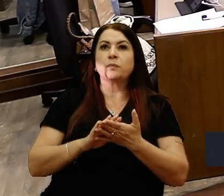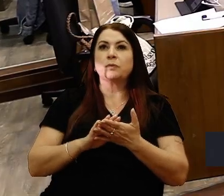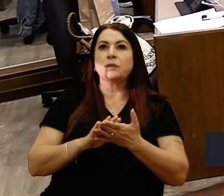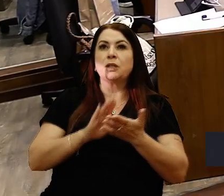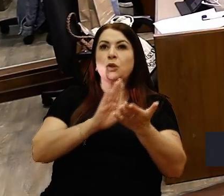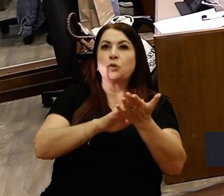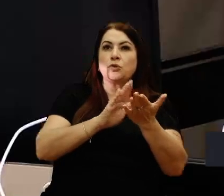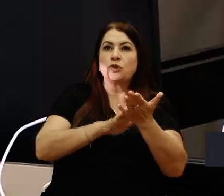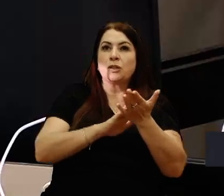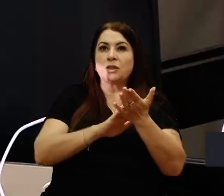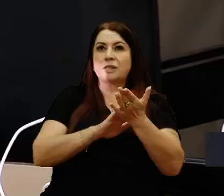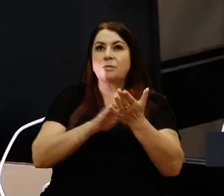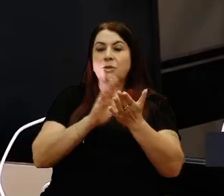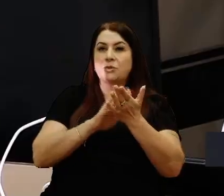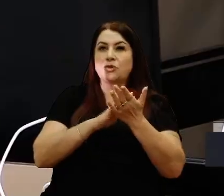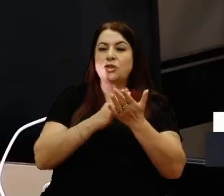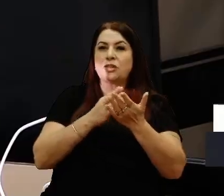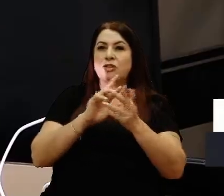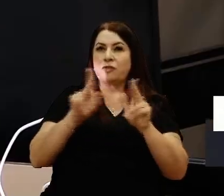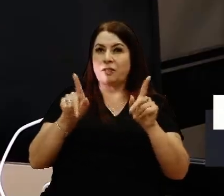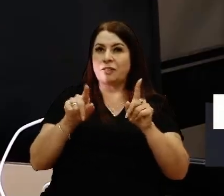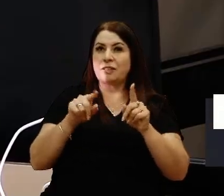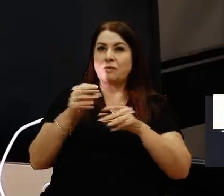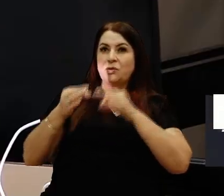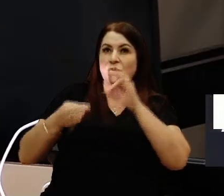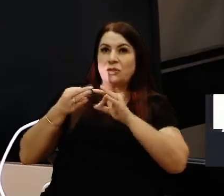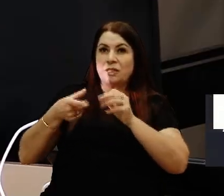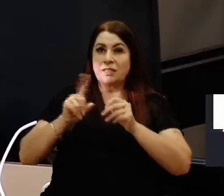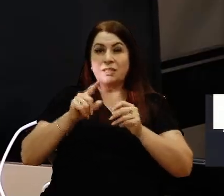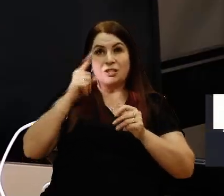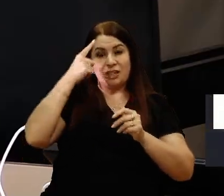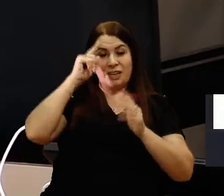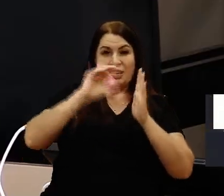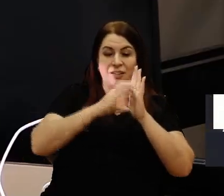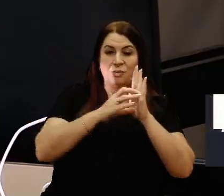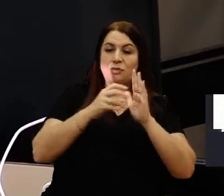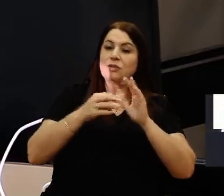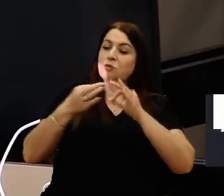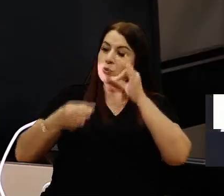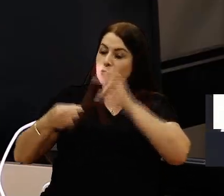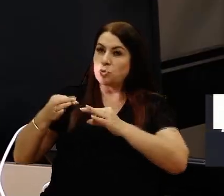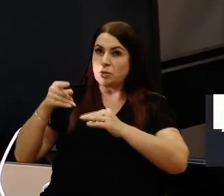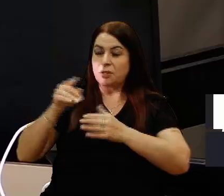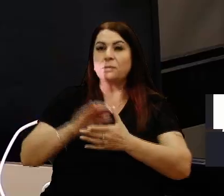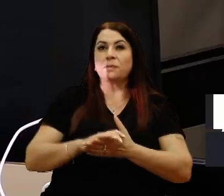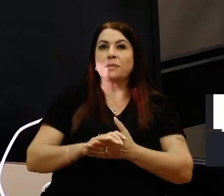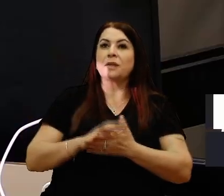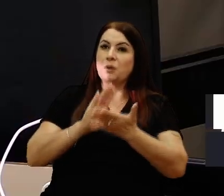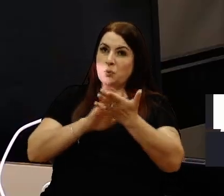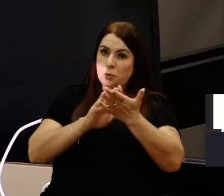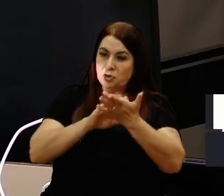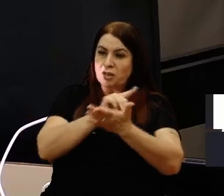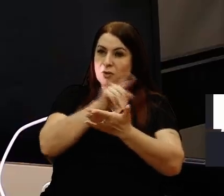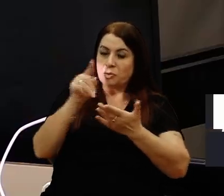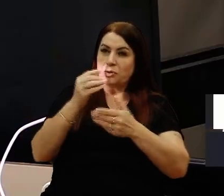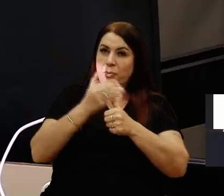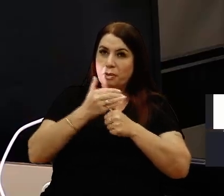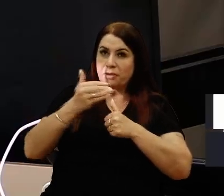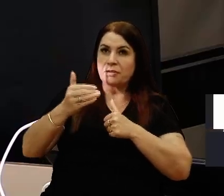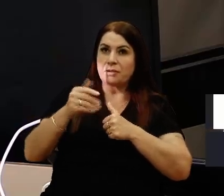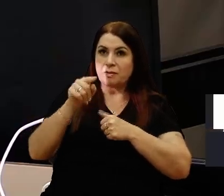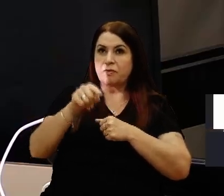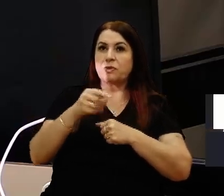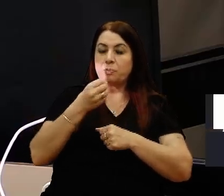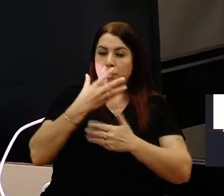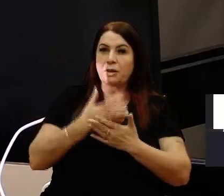elogiar alguém de uma ideologia contrária, mas a justiça vem antes de ideologia, né? Então, sendo justo aqui, queria elogiar todo o mandato aí do senhor, que foi